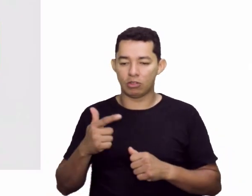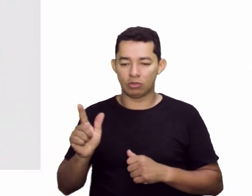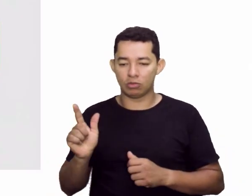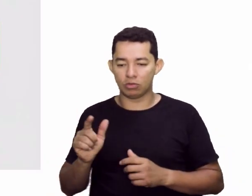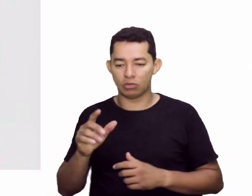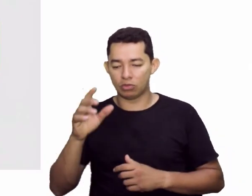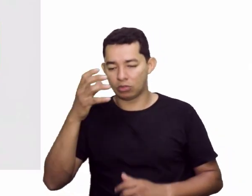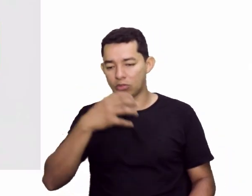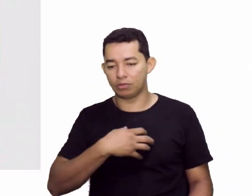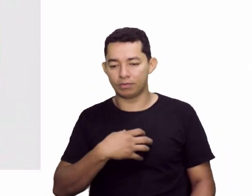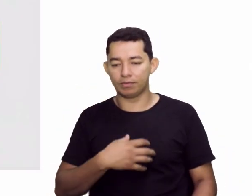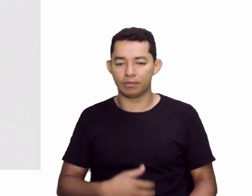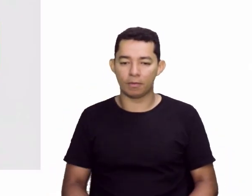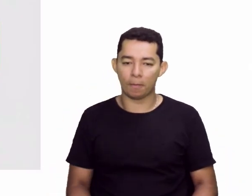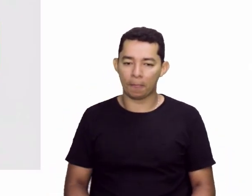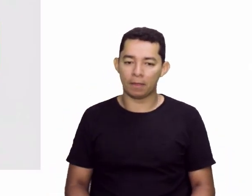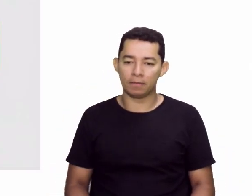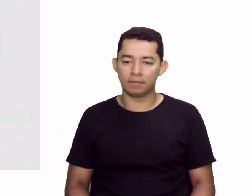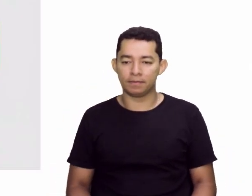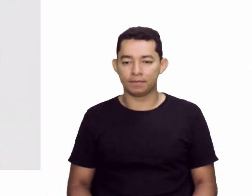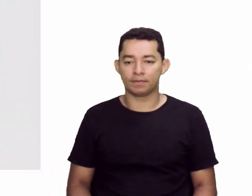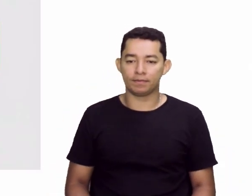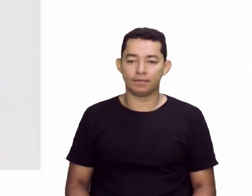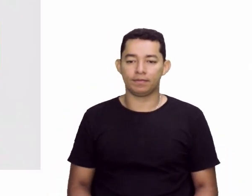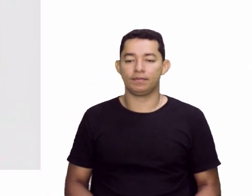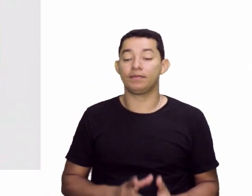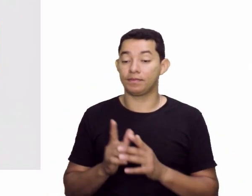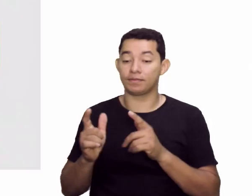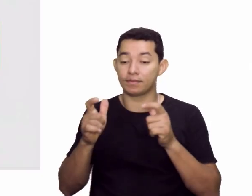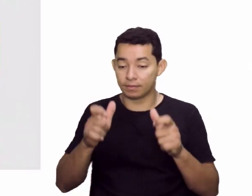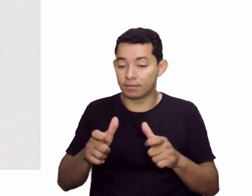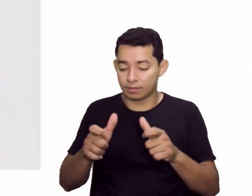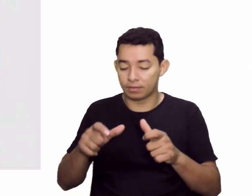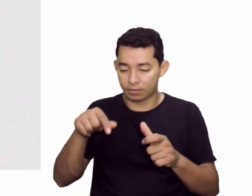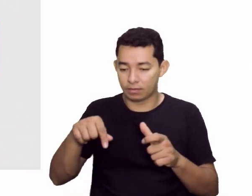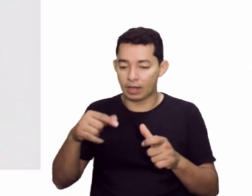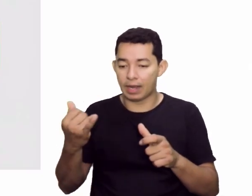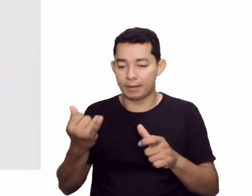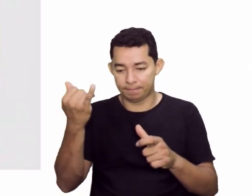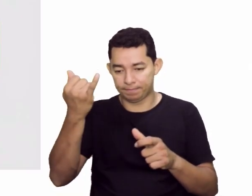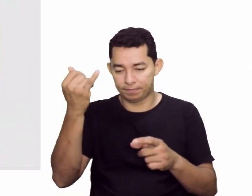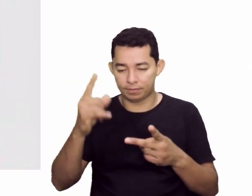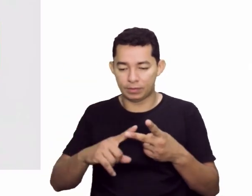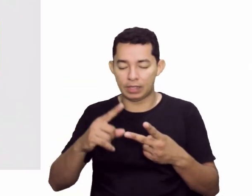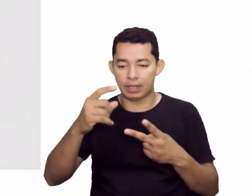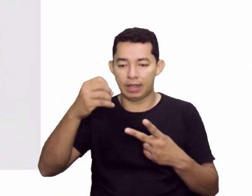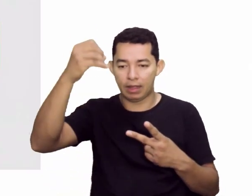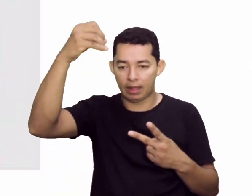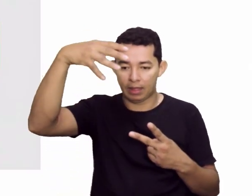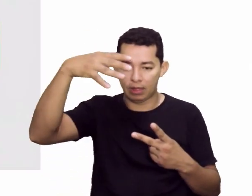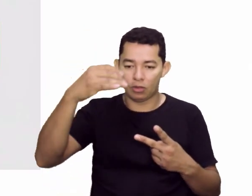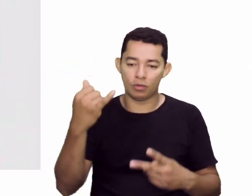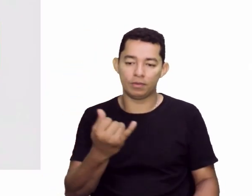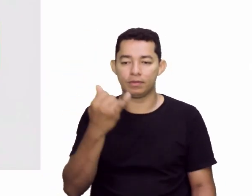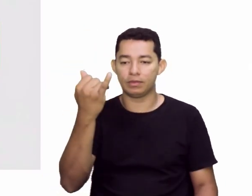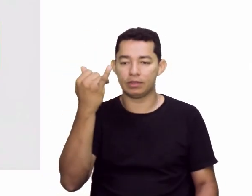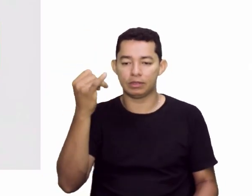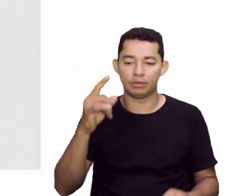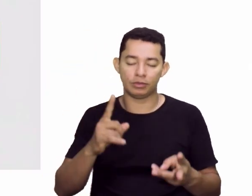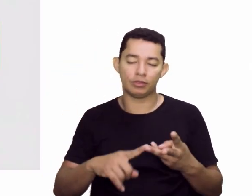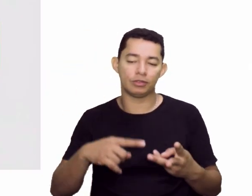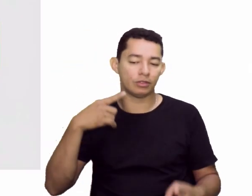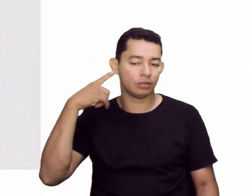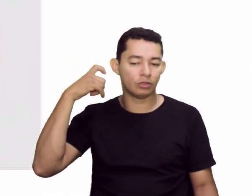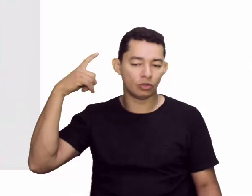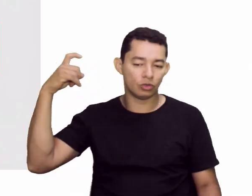Então, o espaço onde o personagem atua é importante, a luz usada no espetáculo